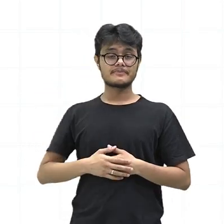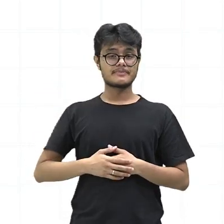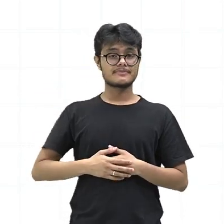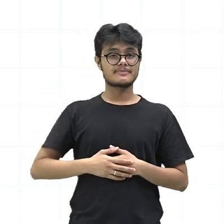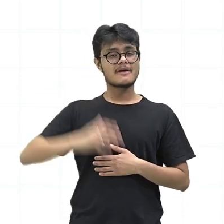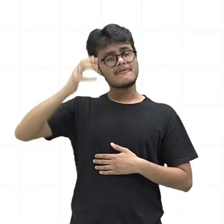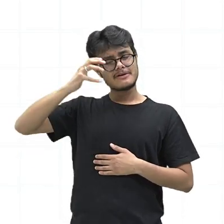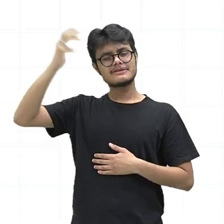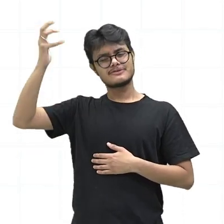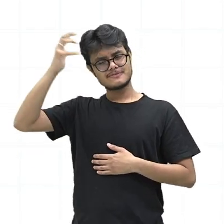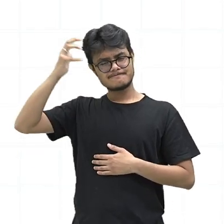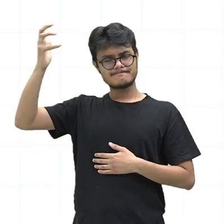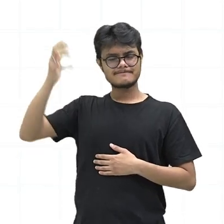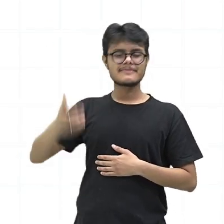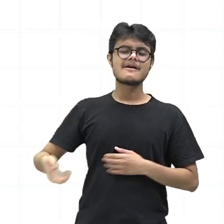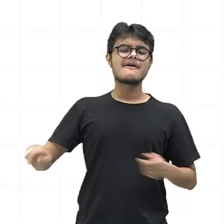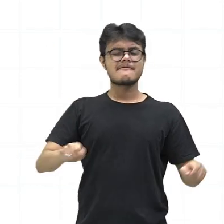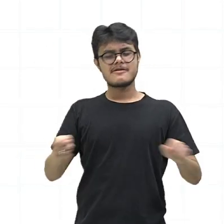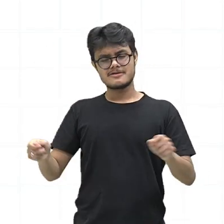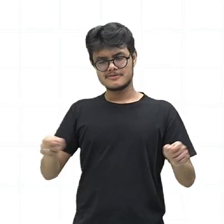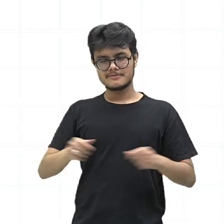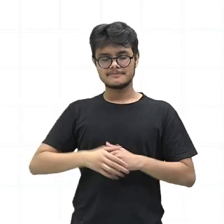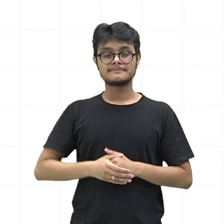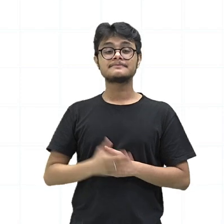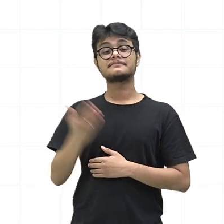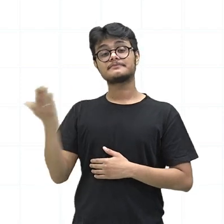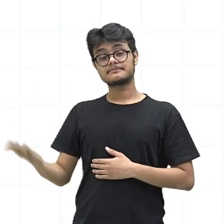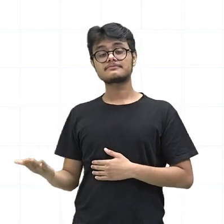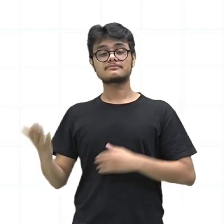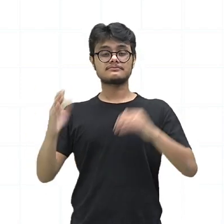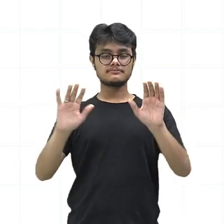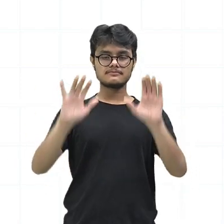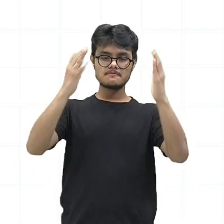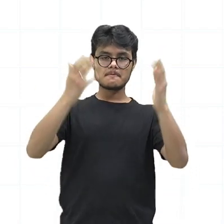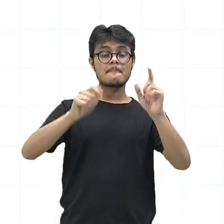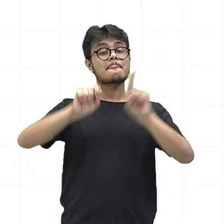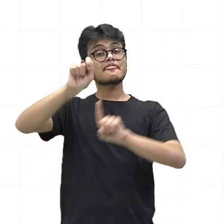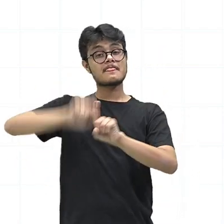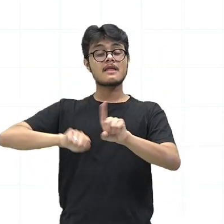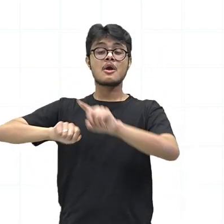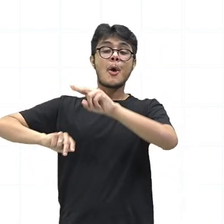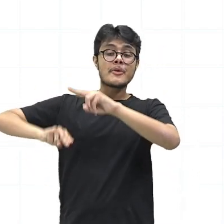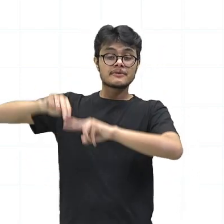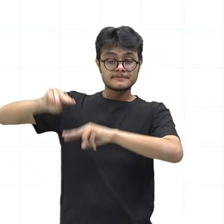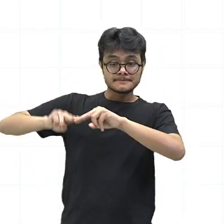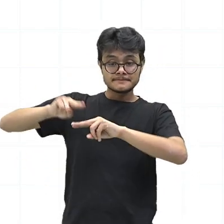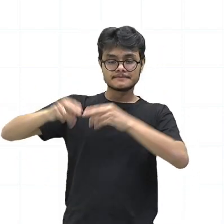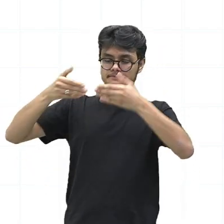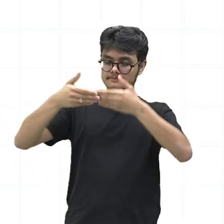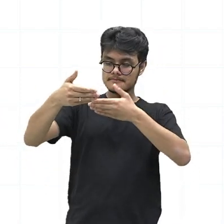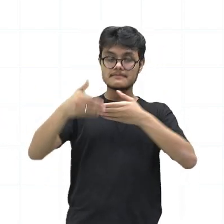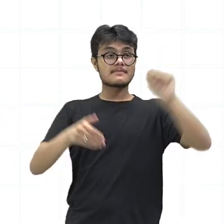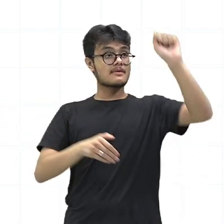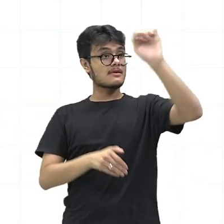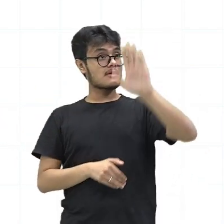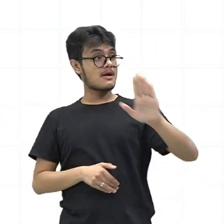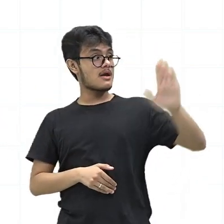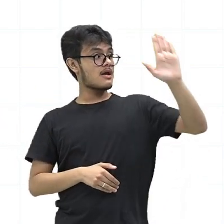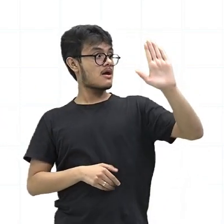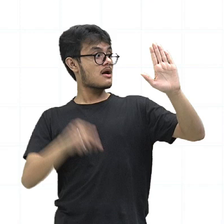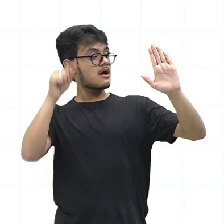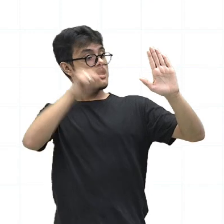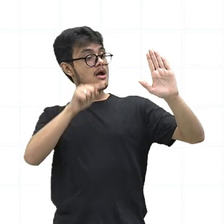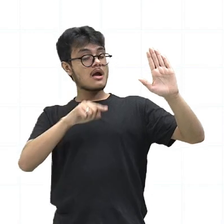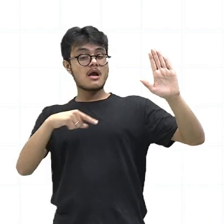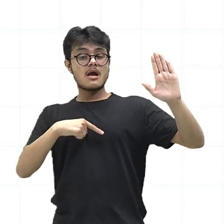festa junina. A tradição de realizar festas durante o mês de junho, ela teve sua origem na Europa, na comemoração